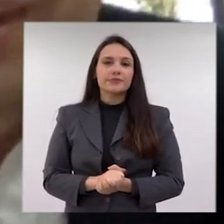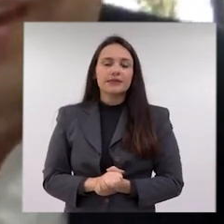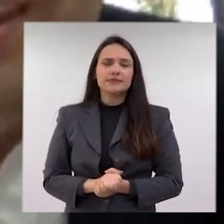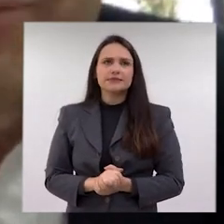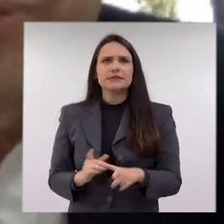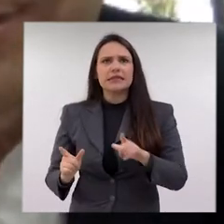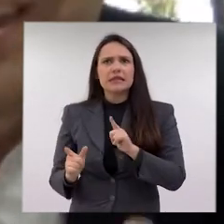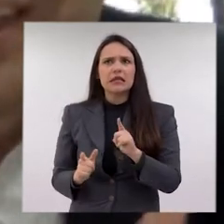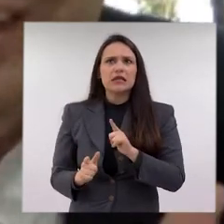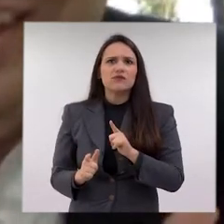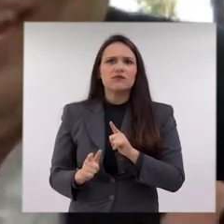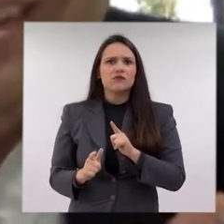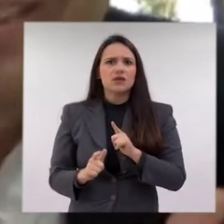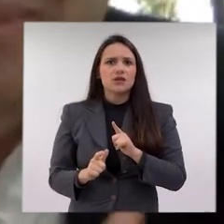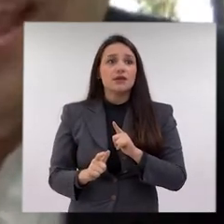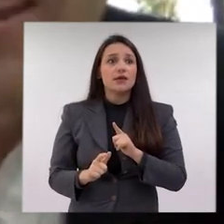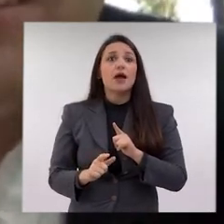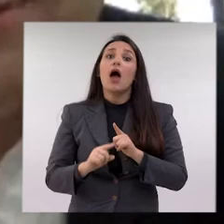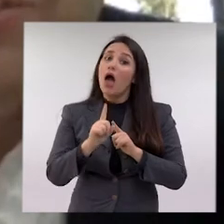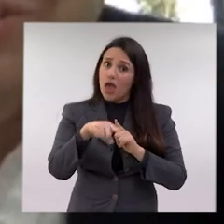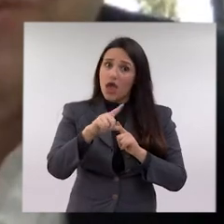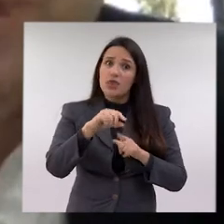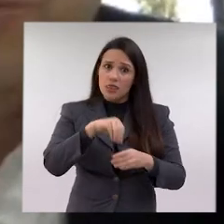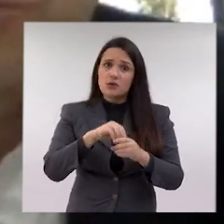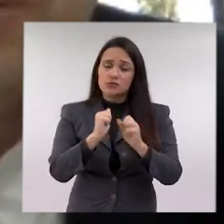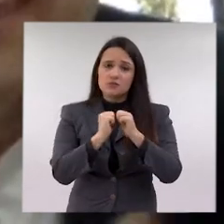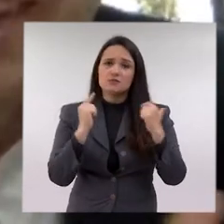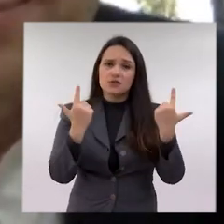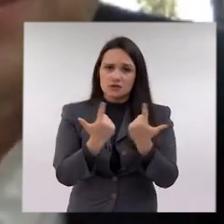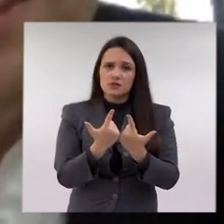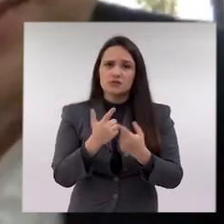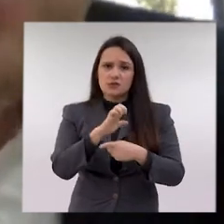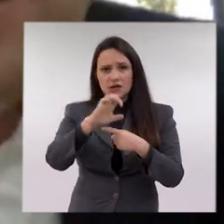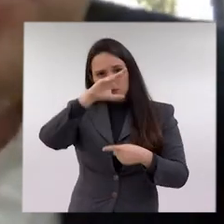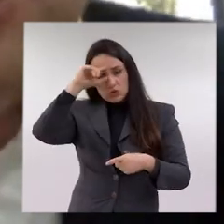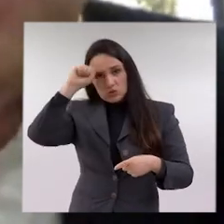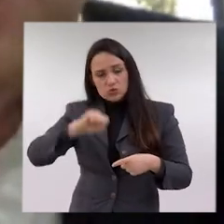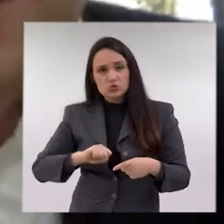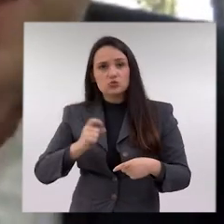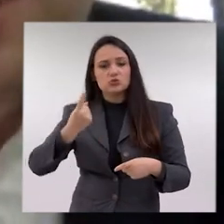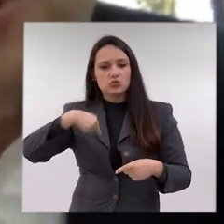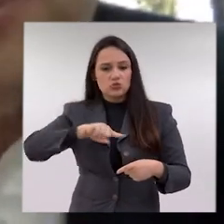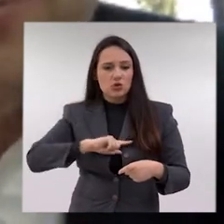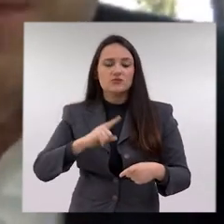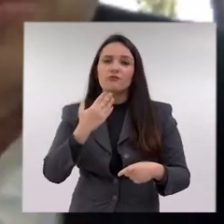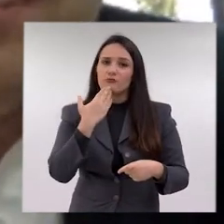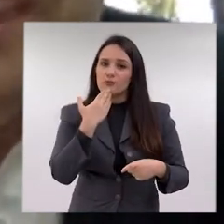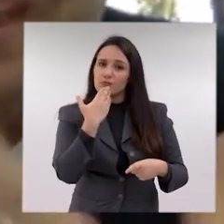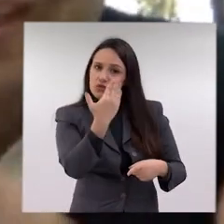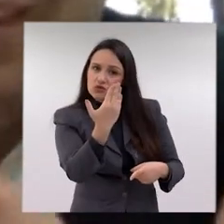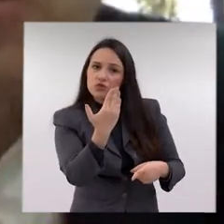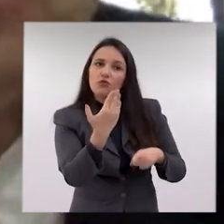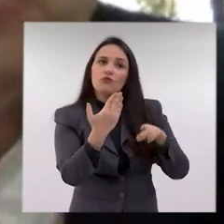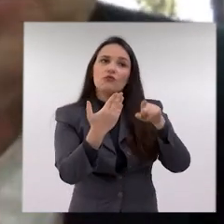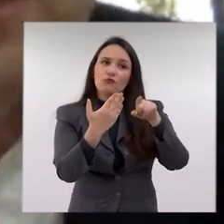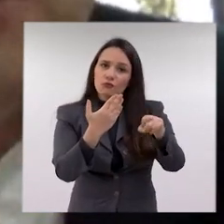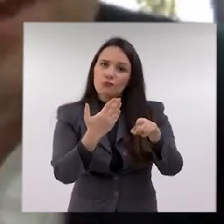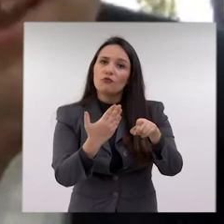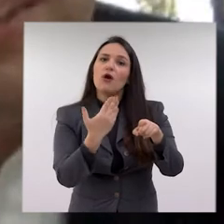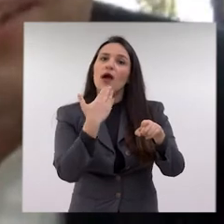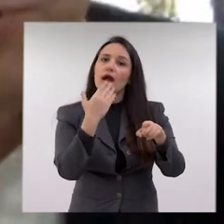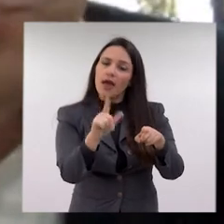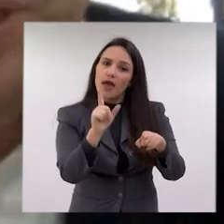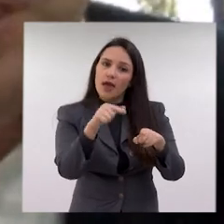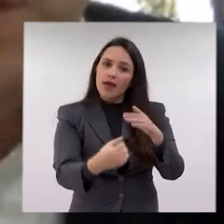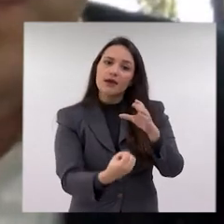tivemos foi na Assembleia Legislativa do Mato Grosso, na Casa Legislativa, que nós fizemos essa constituição,